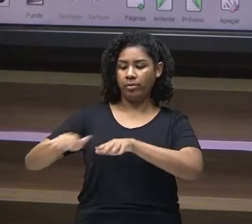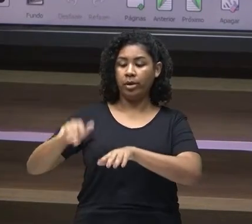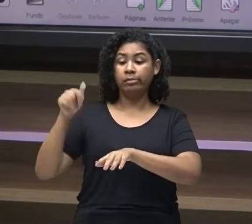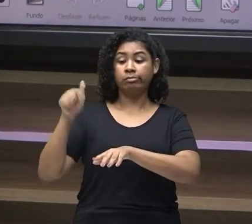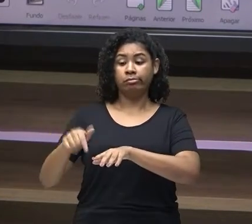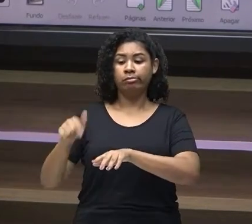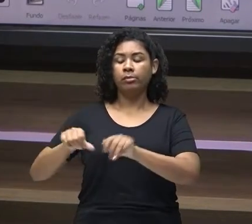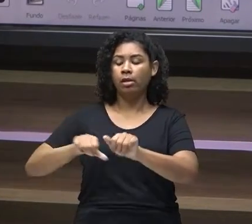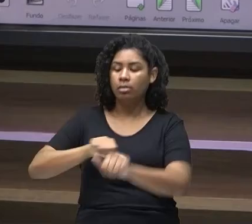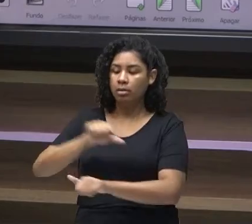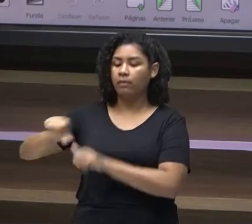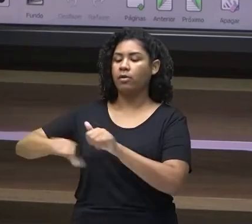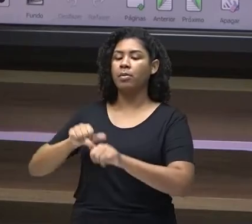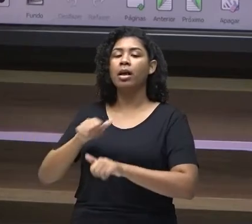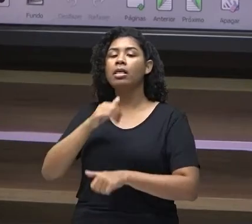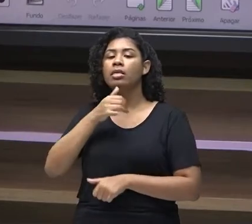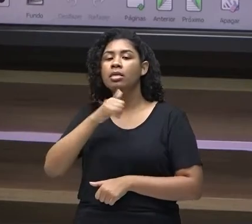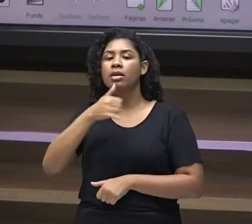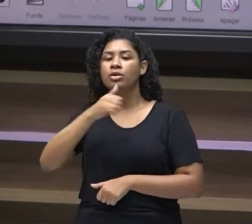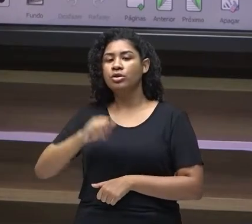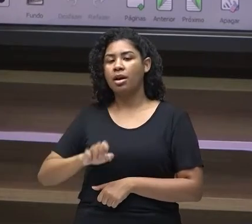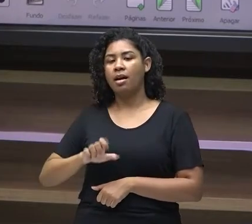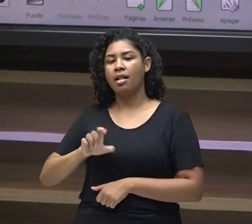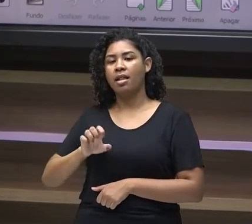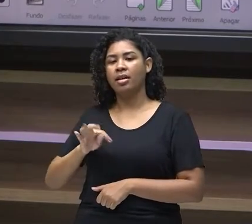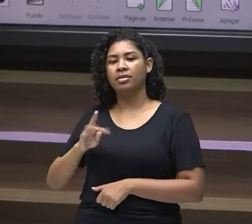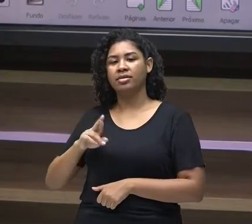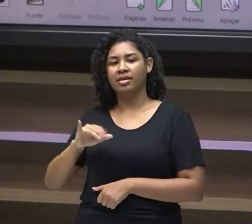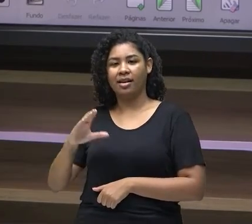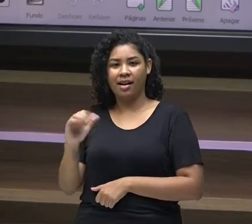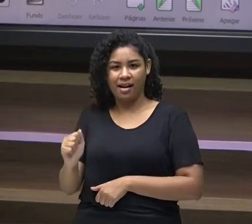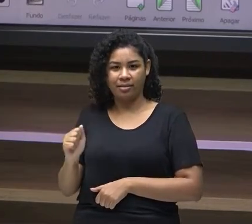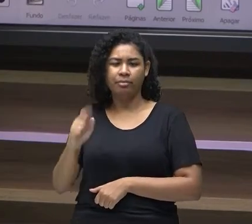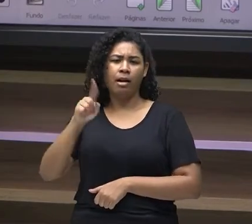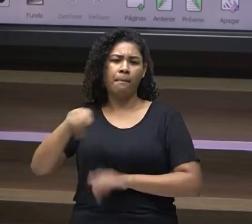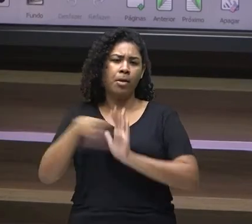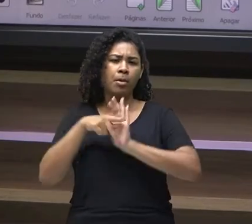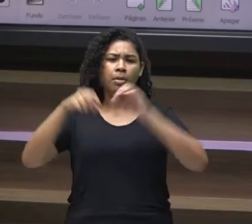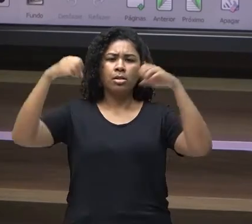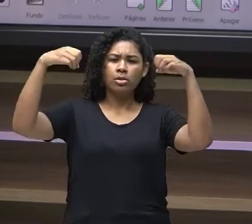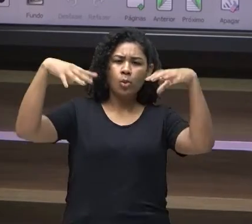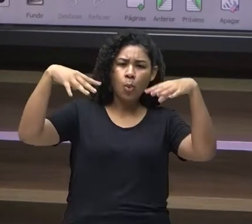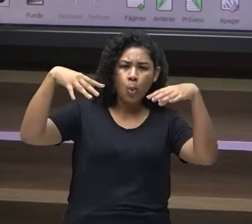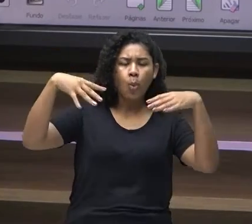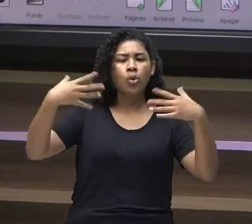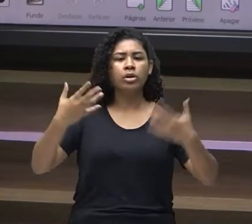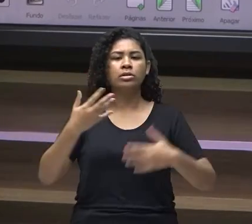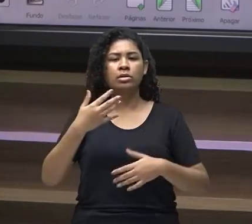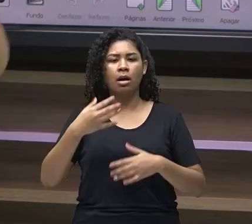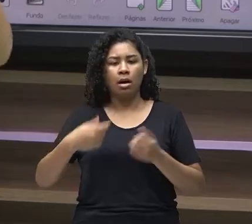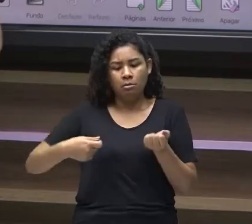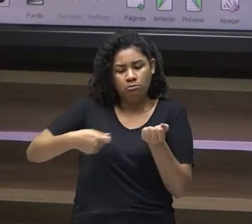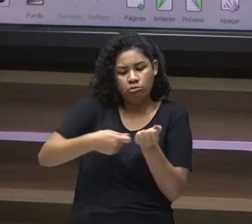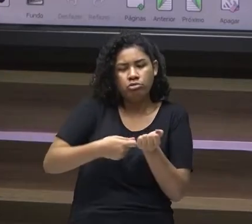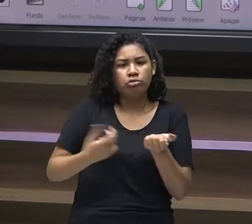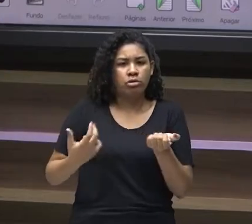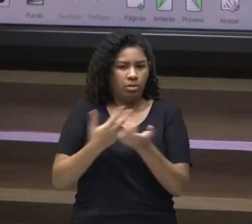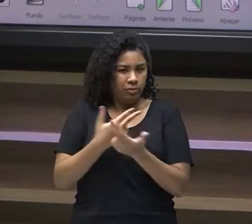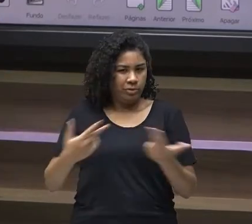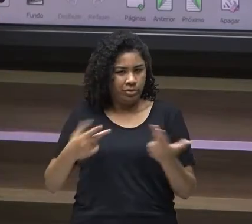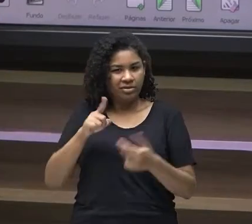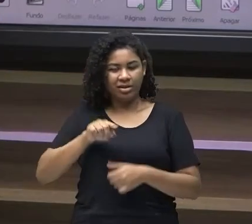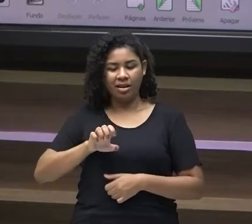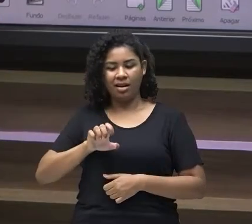o meu objetivo é gerar energia elétrica. Então, a gente observa várias transformações de energia até chegar na